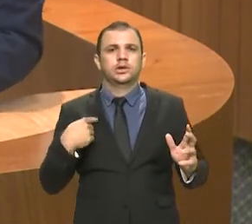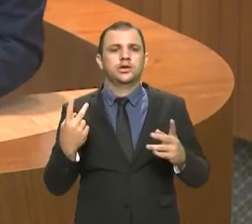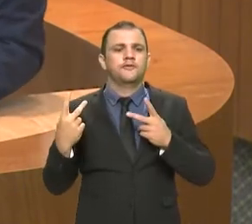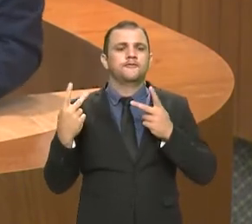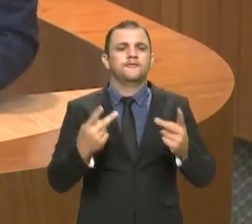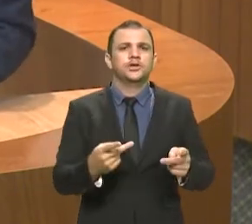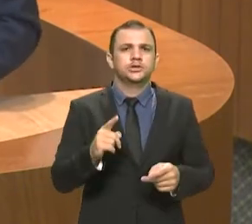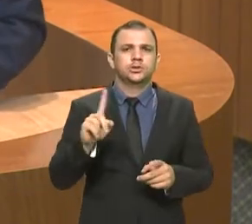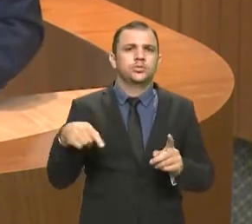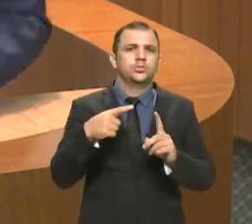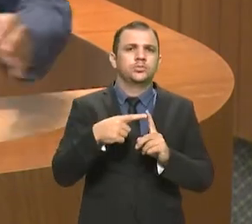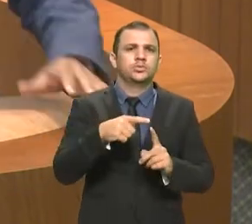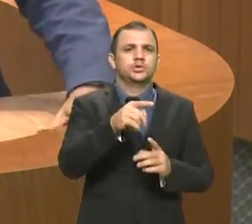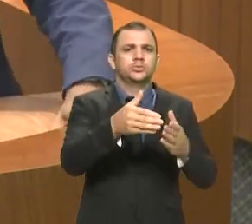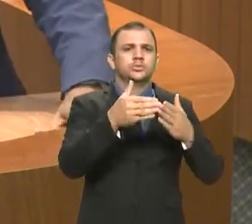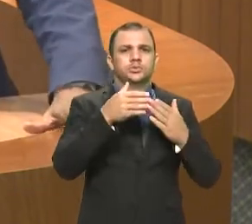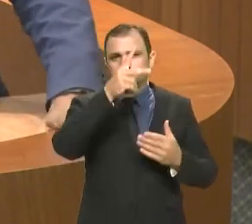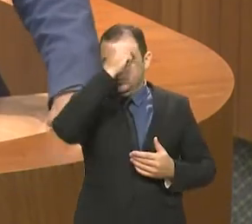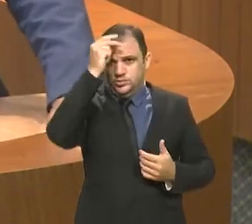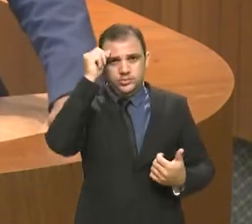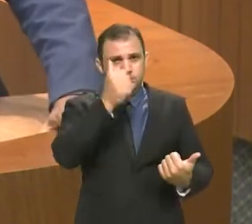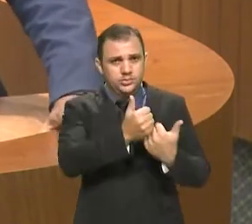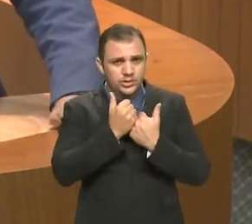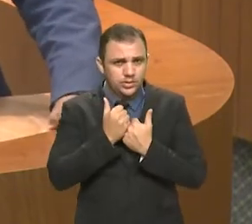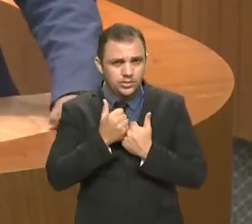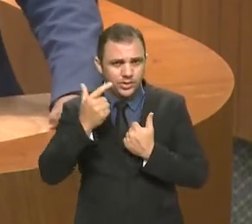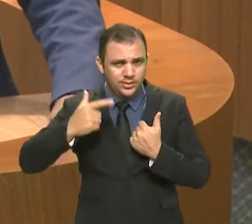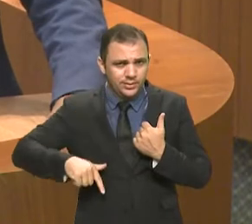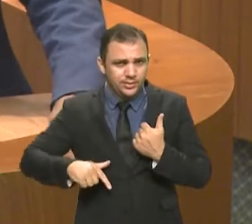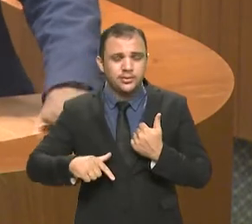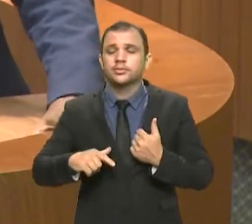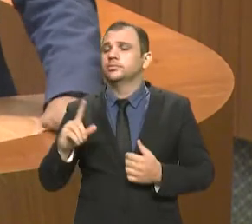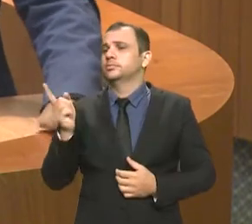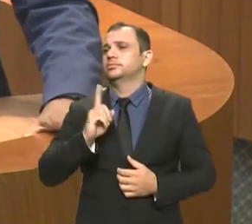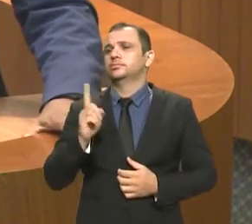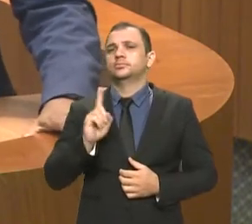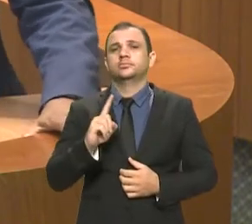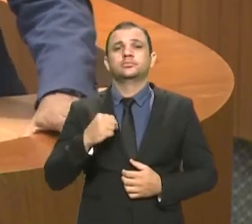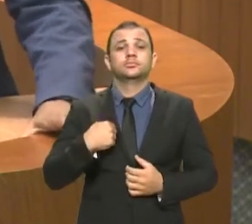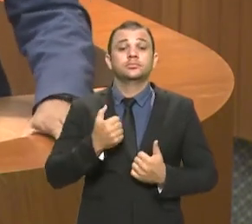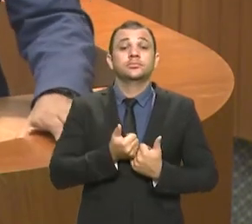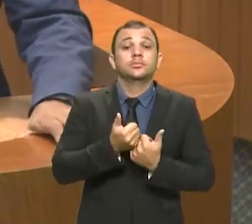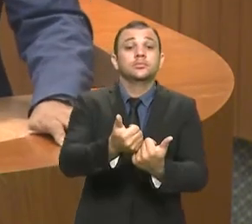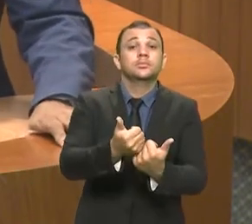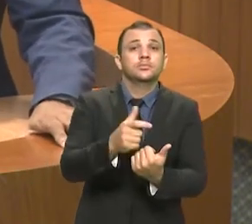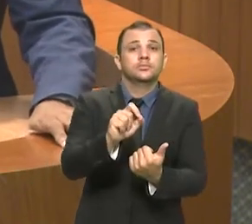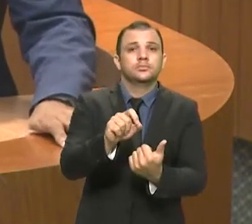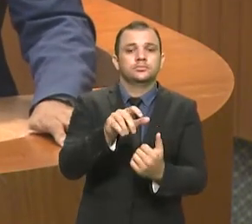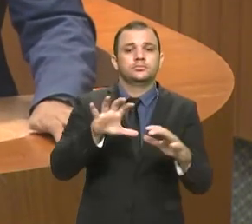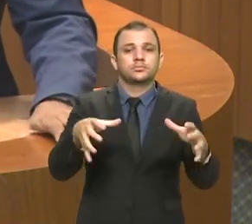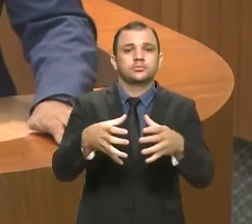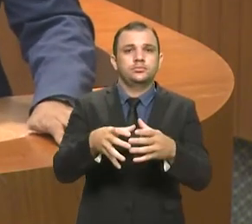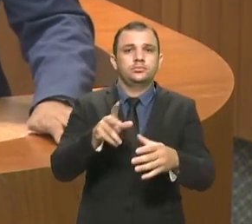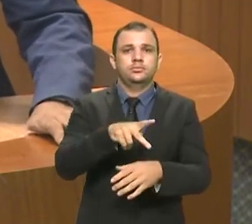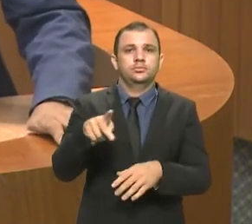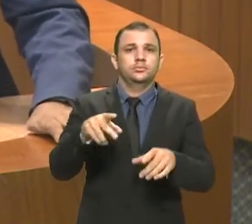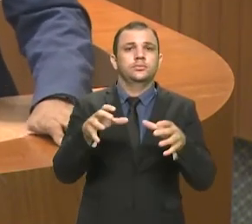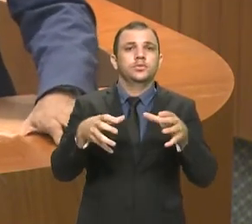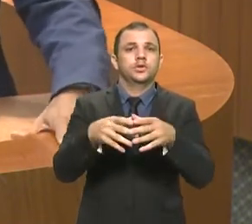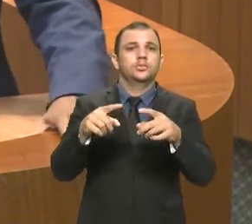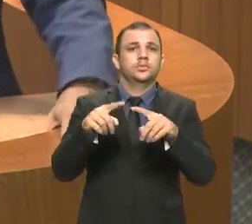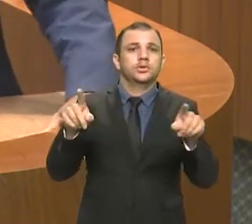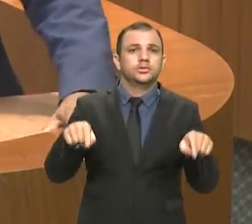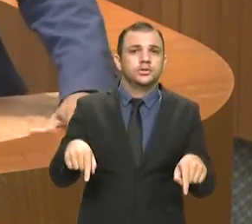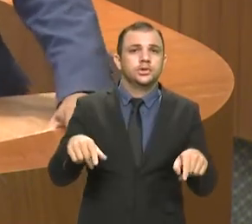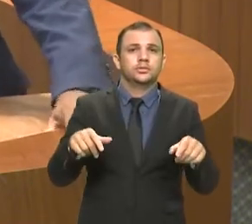prefeito, falar com o prefeito. Eu fui na cidade do Duque Bacelar em apoio aos professores, aos servidores públicos, à assessoria